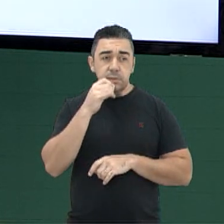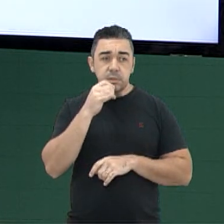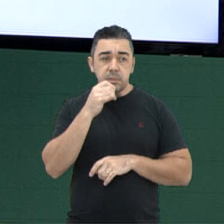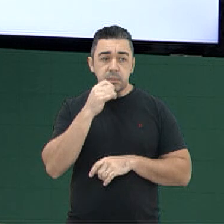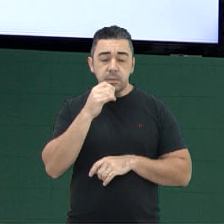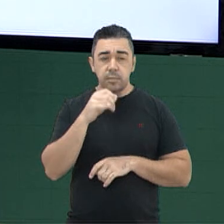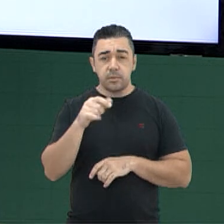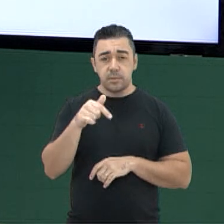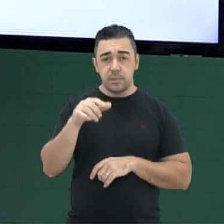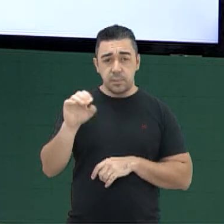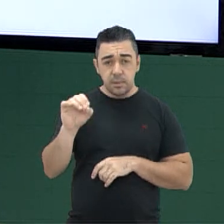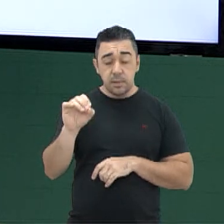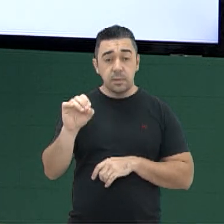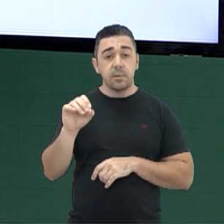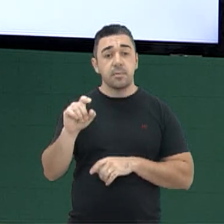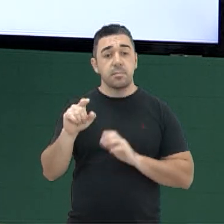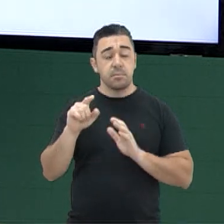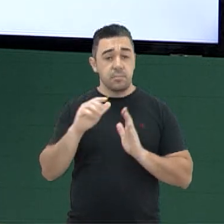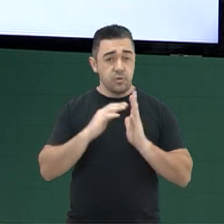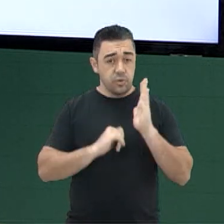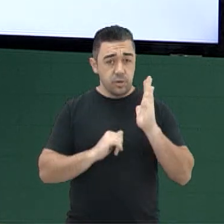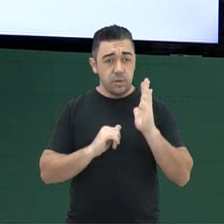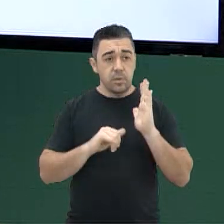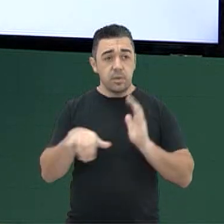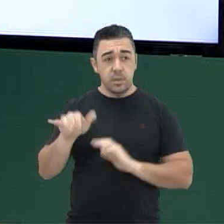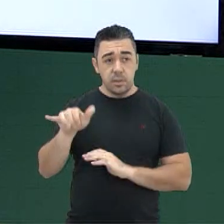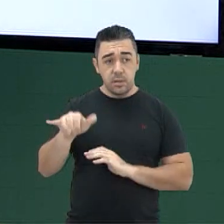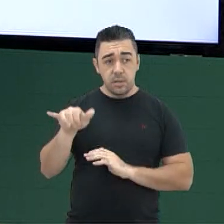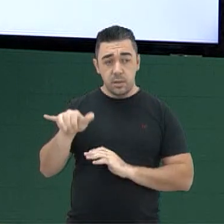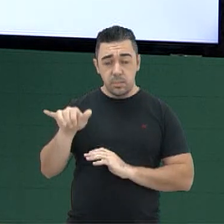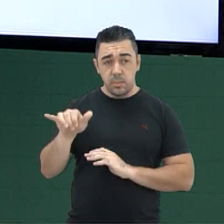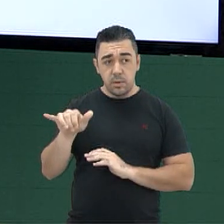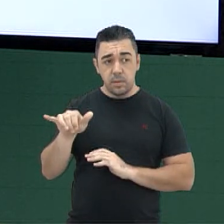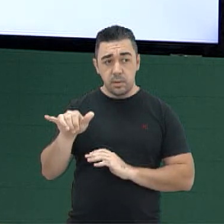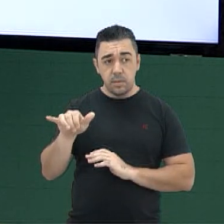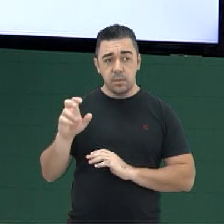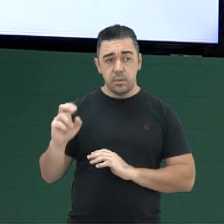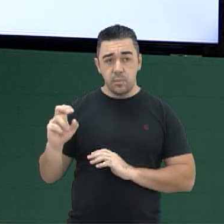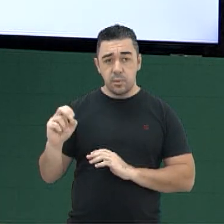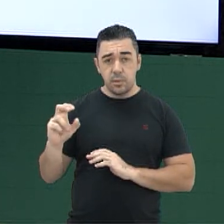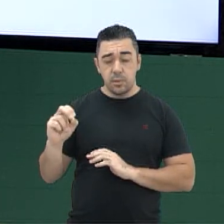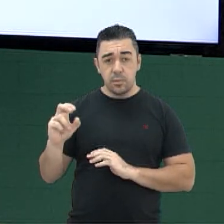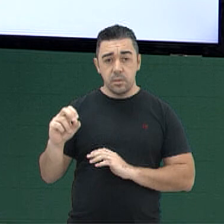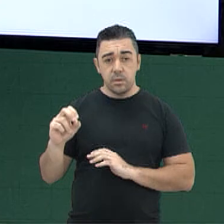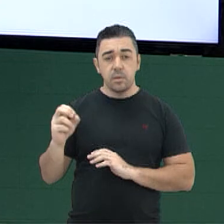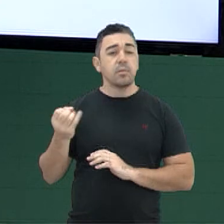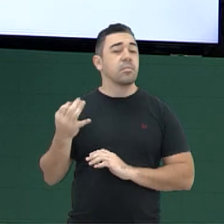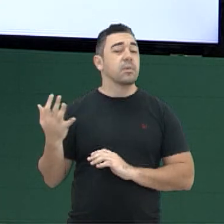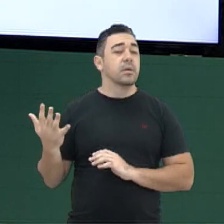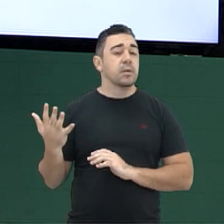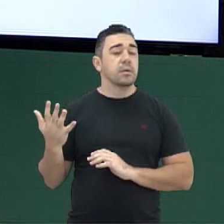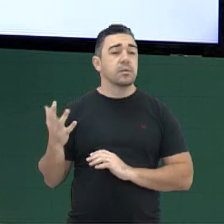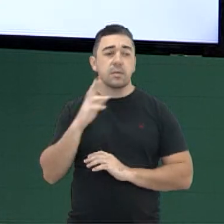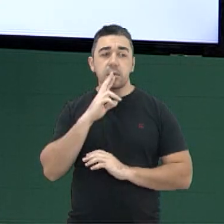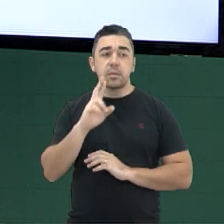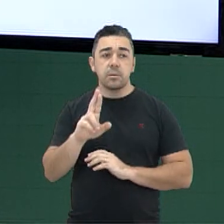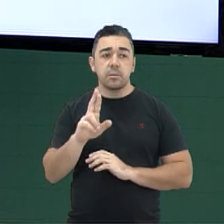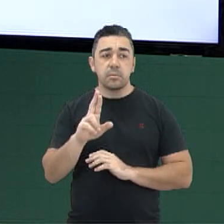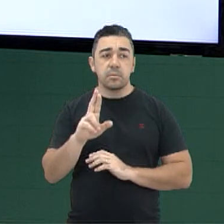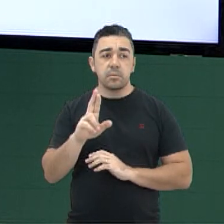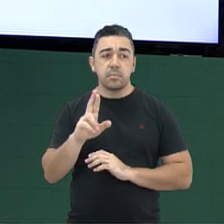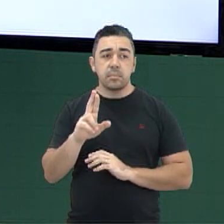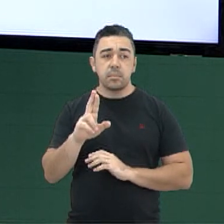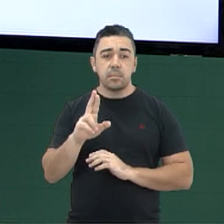x é 70. Menos o valor de y, que é igual a 50. Qual vai ser a minha resposta?